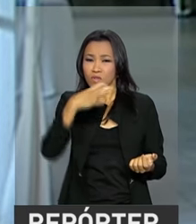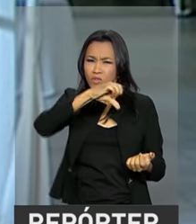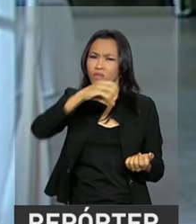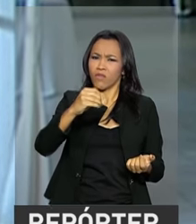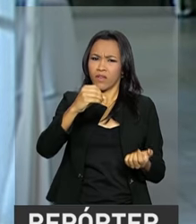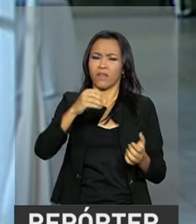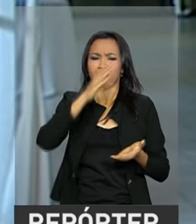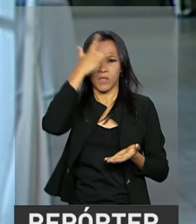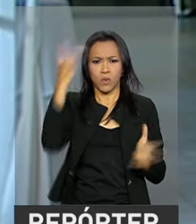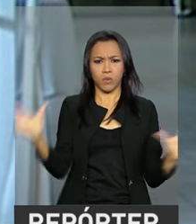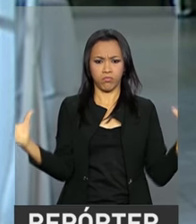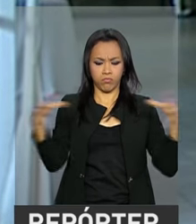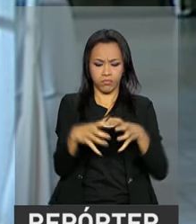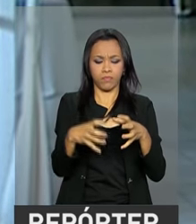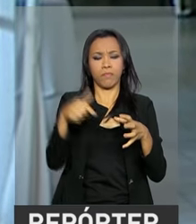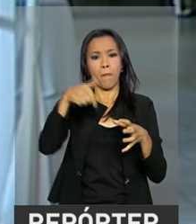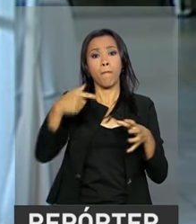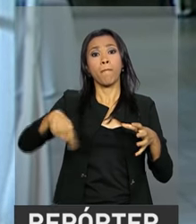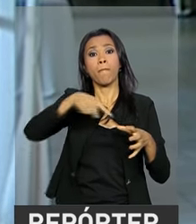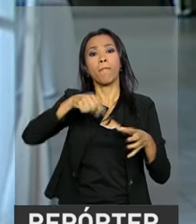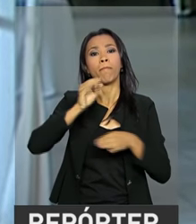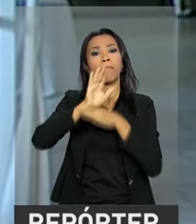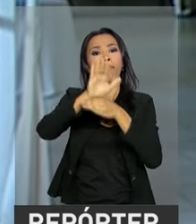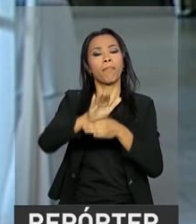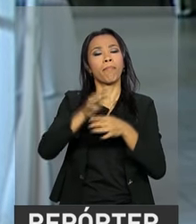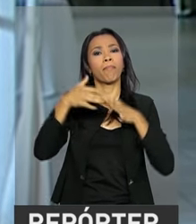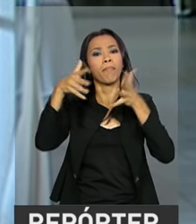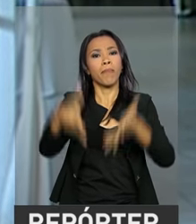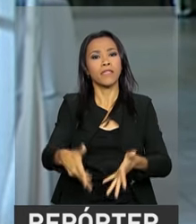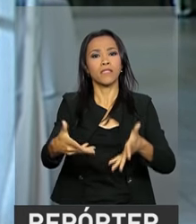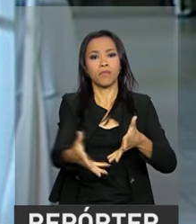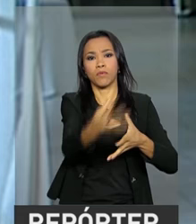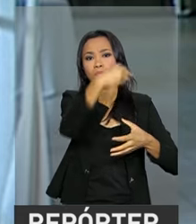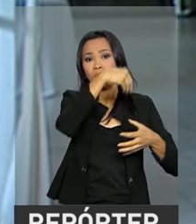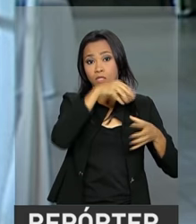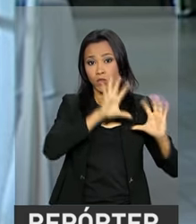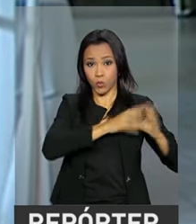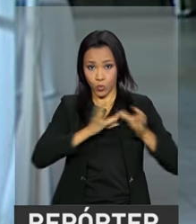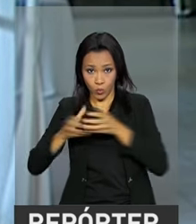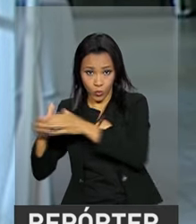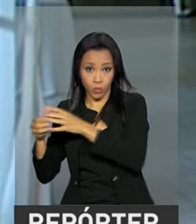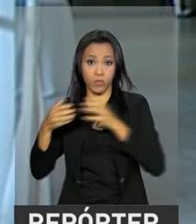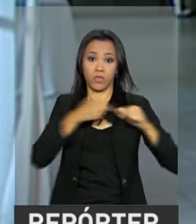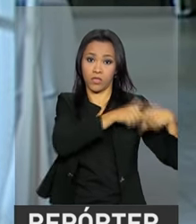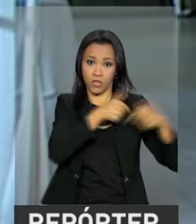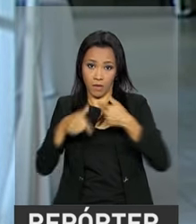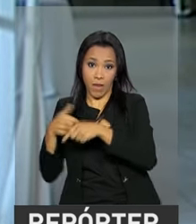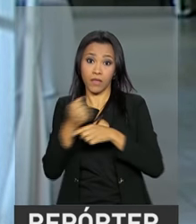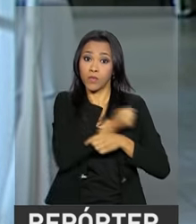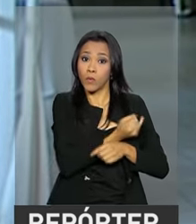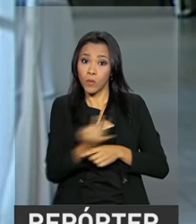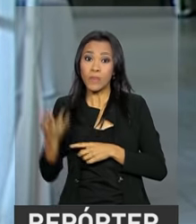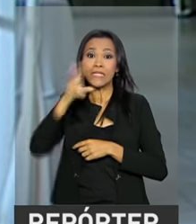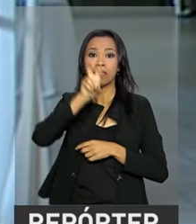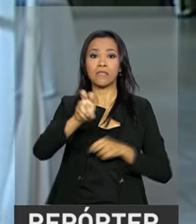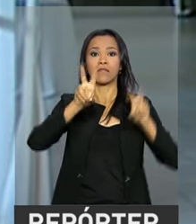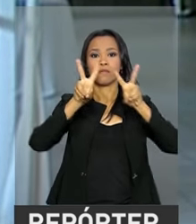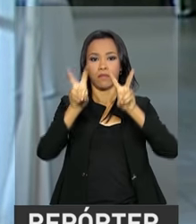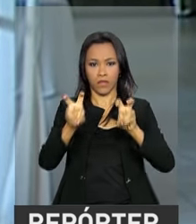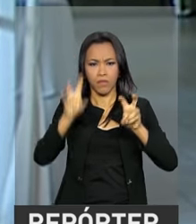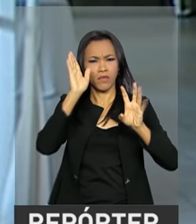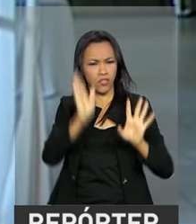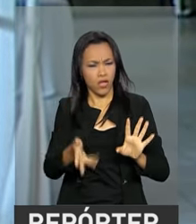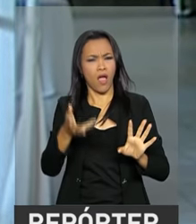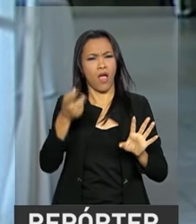parte do Conselhão, eles participam de algum desses grupos de trabalho nessas 5 áreas e eles já identificaram algumas questões